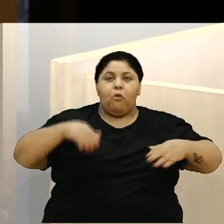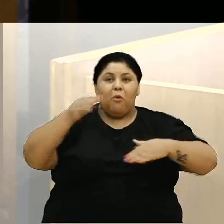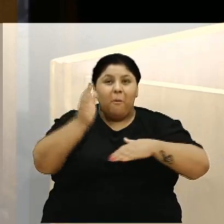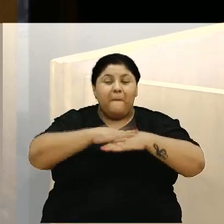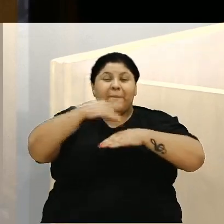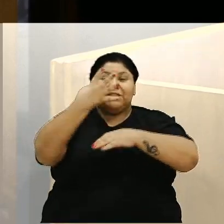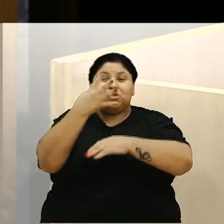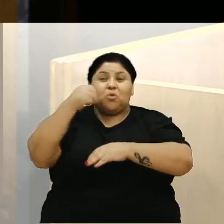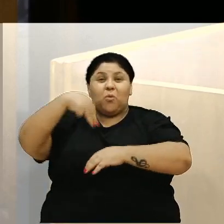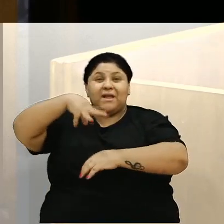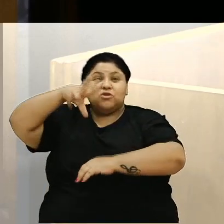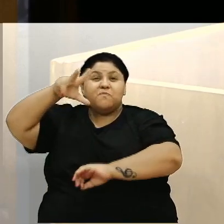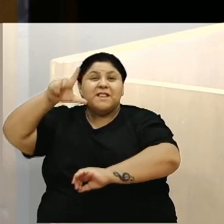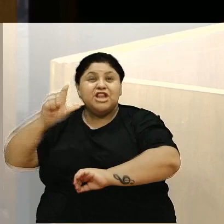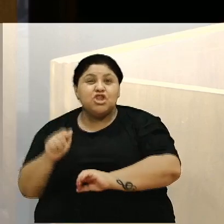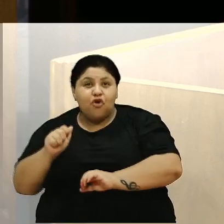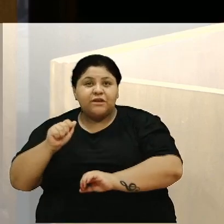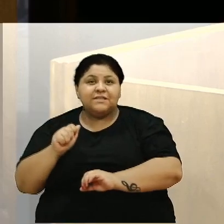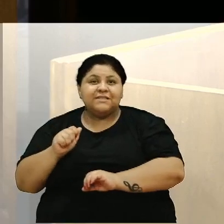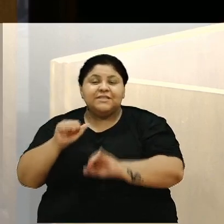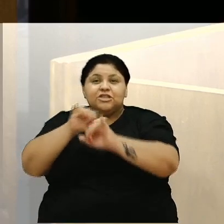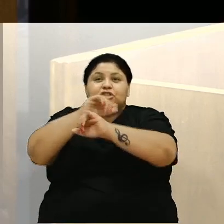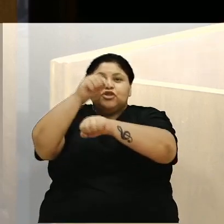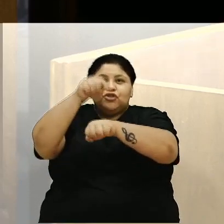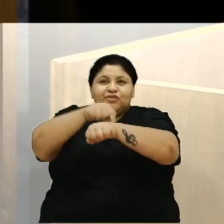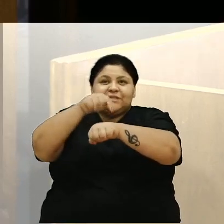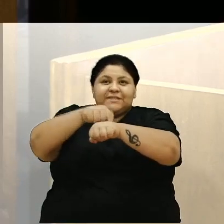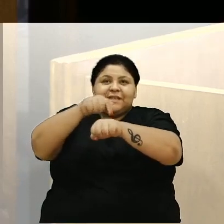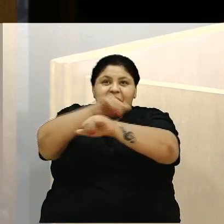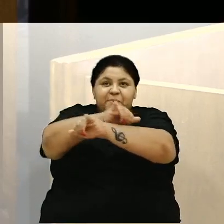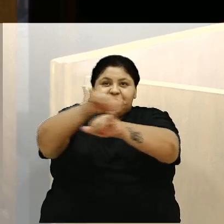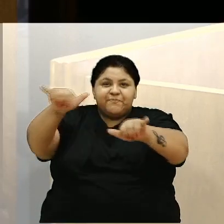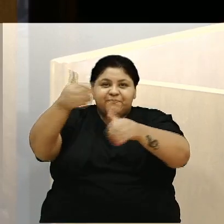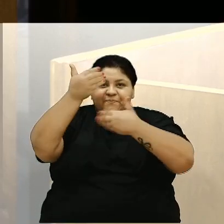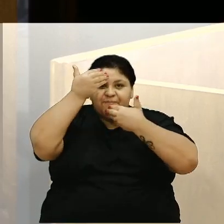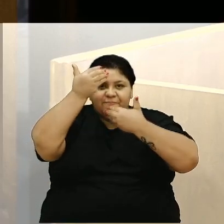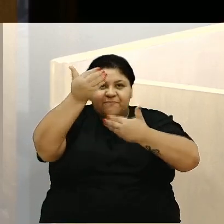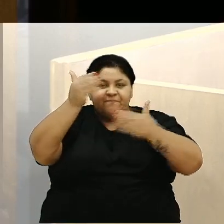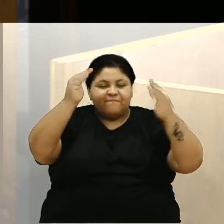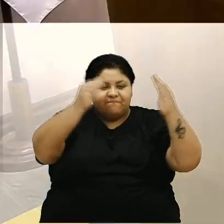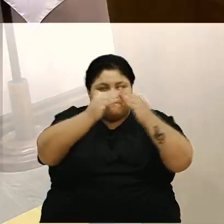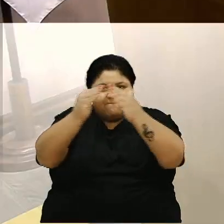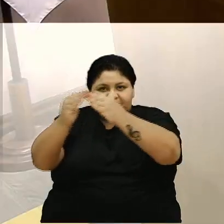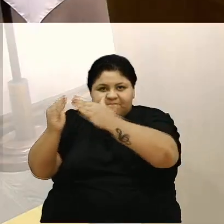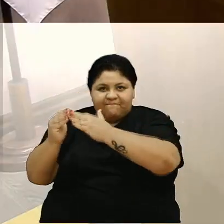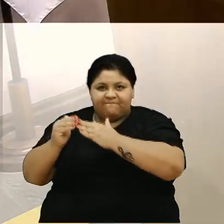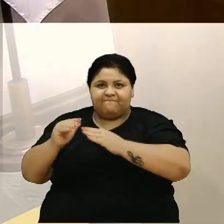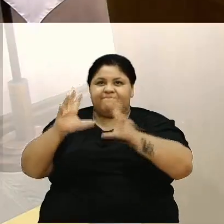agasalhos nesse tempo de campanha do agasalho. Então, muito obrigado a todos e obrigado à casa por nos dar esse espaço.